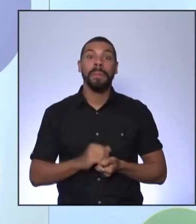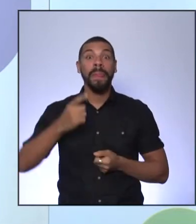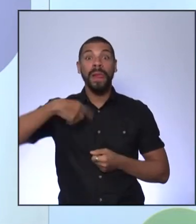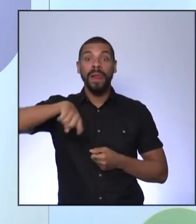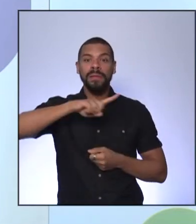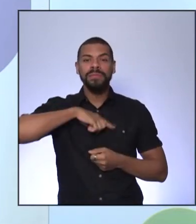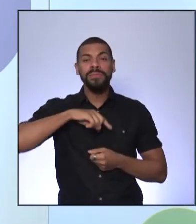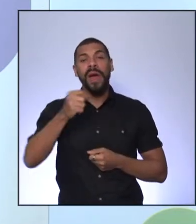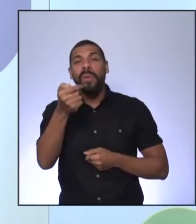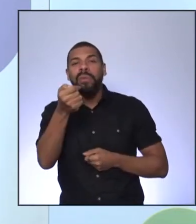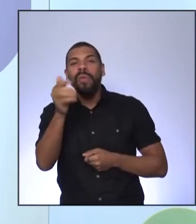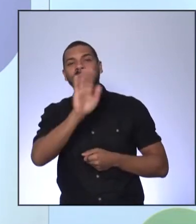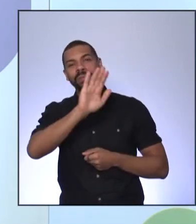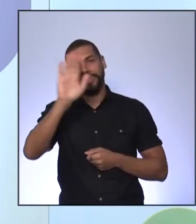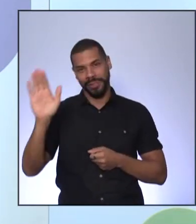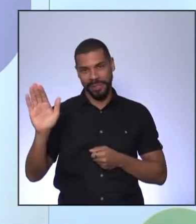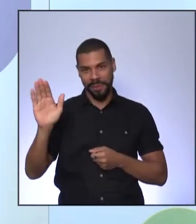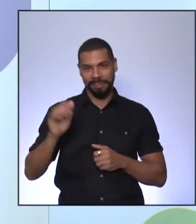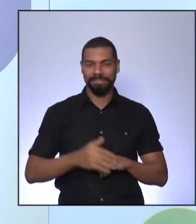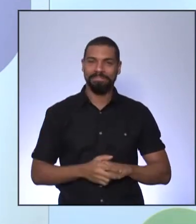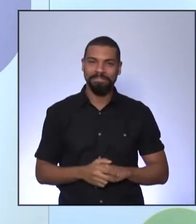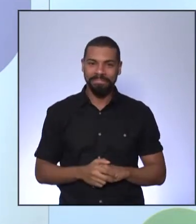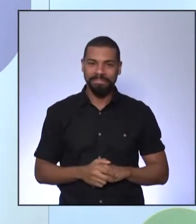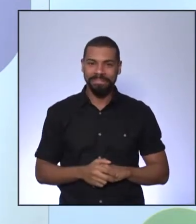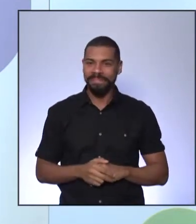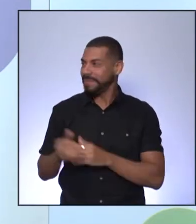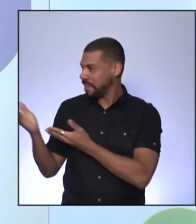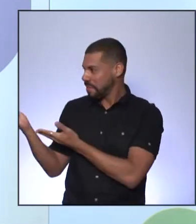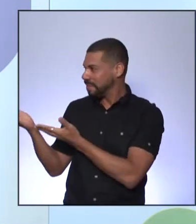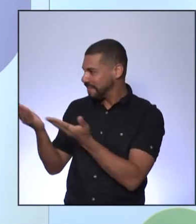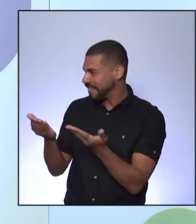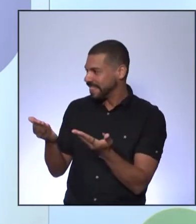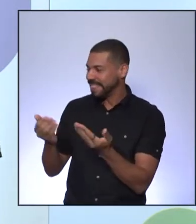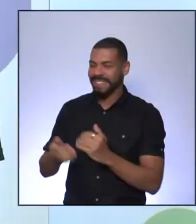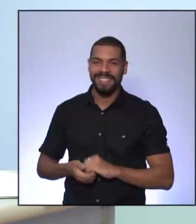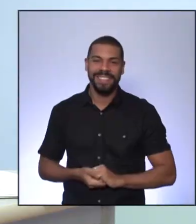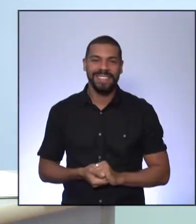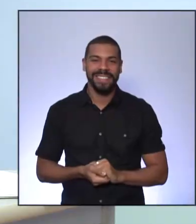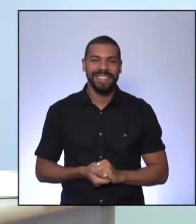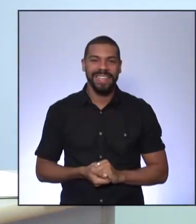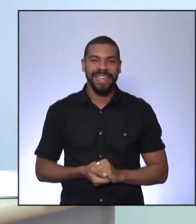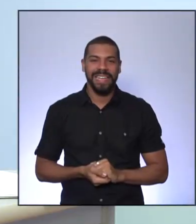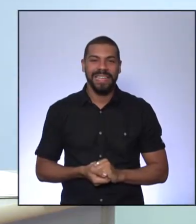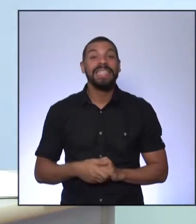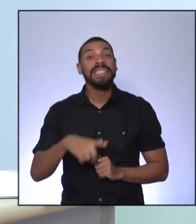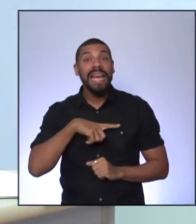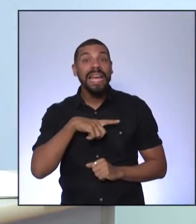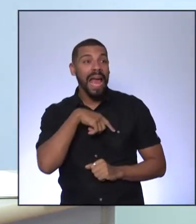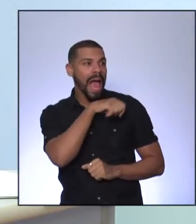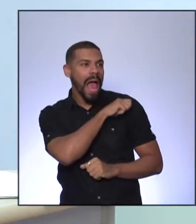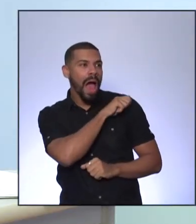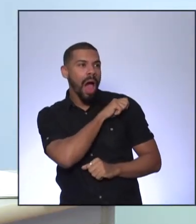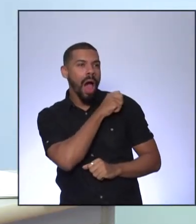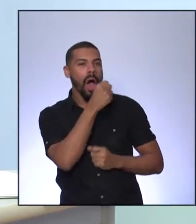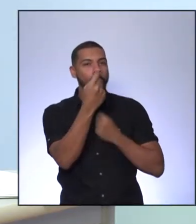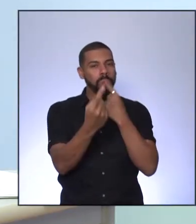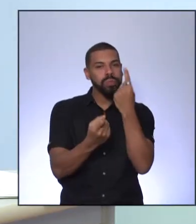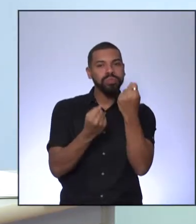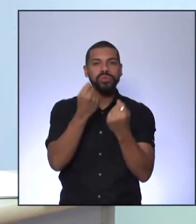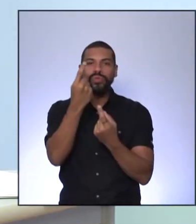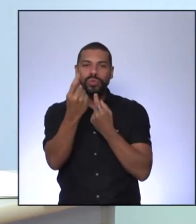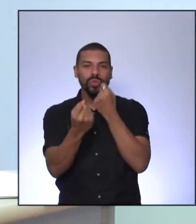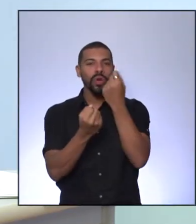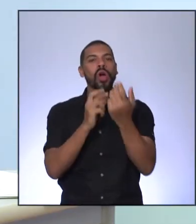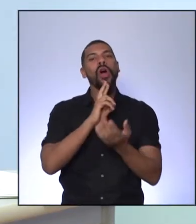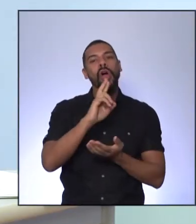se despedindo. Tá? A Roberta vai falar algumas coisas. Bom, a gente teve aqui também algumas respostas que alguns